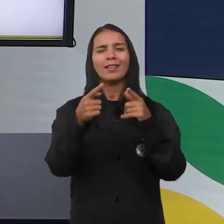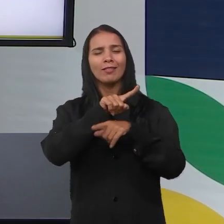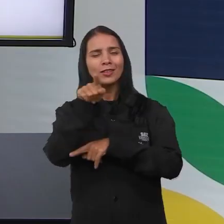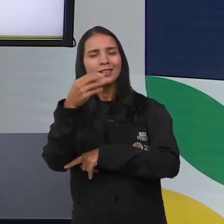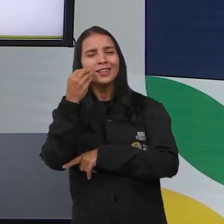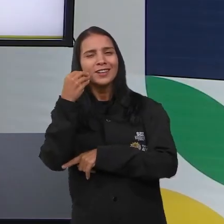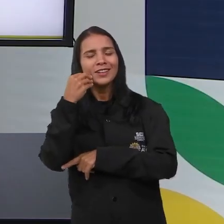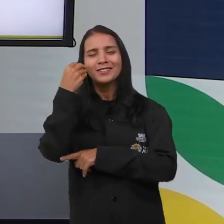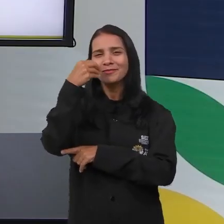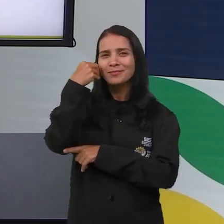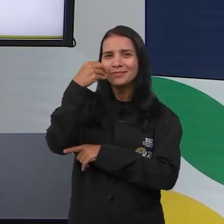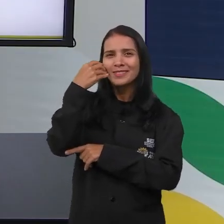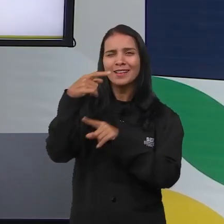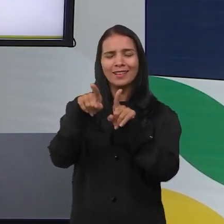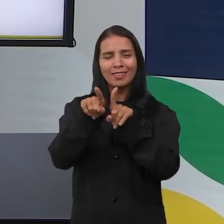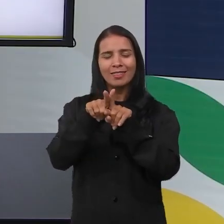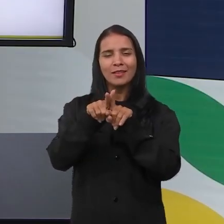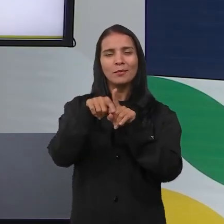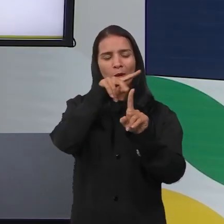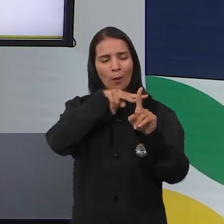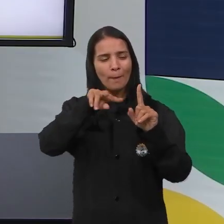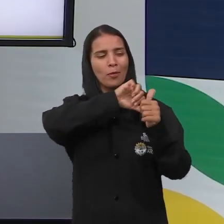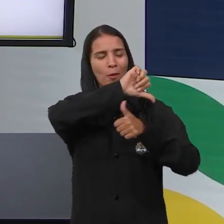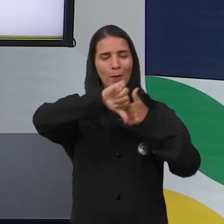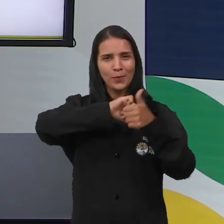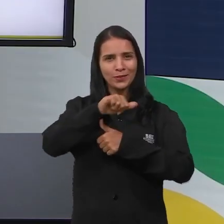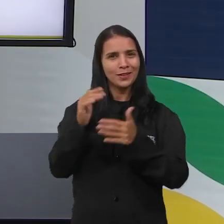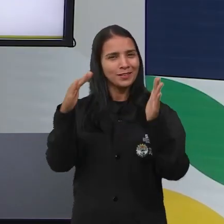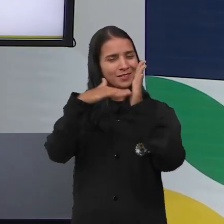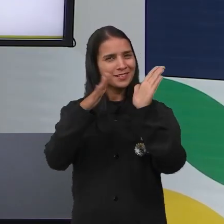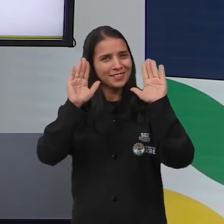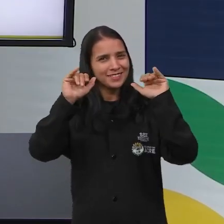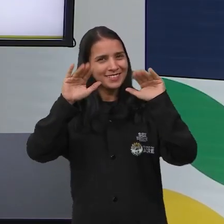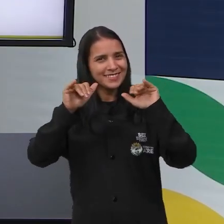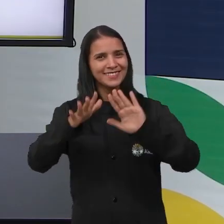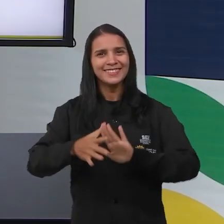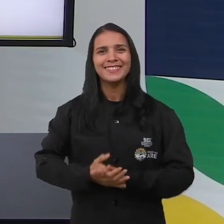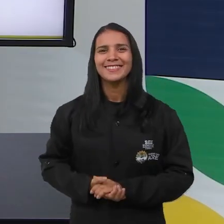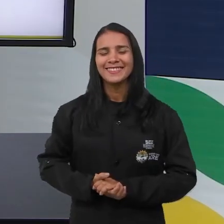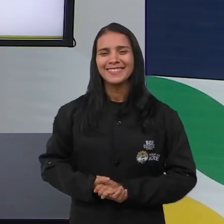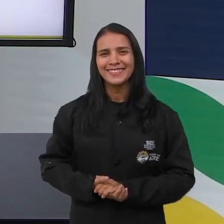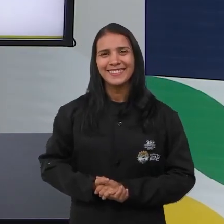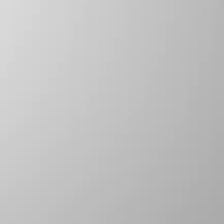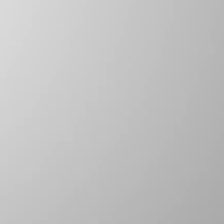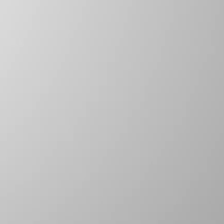apenas vivenciar e ter um novo olhar crítico acerca das notícias. Nos vemos em uma próxima e até mais!